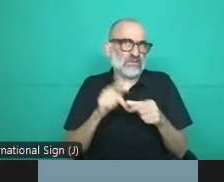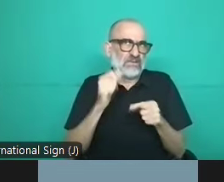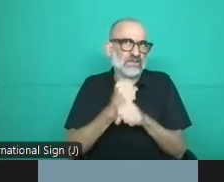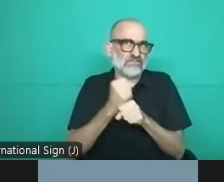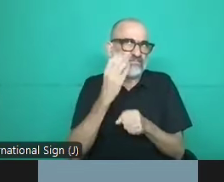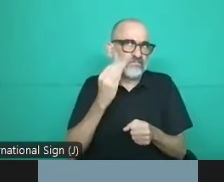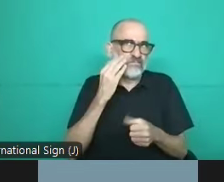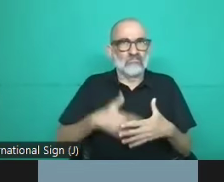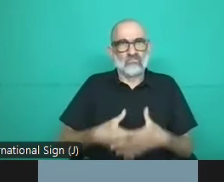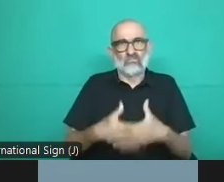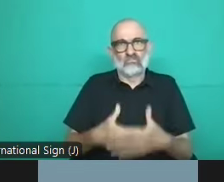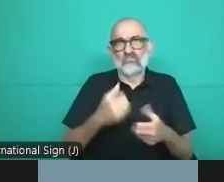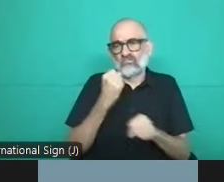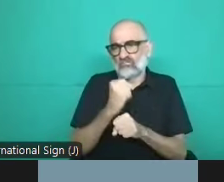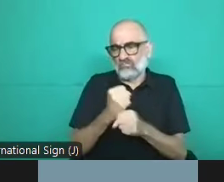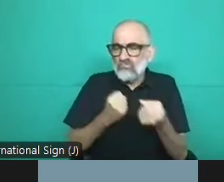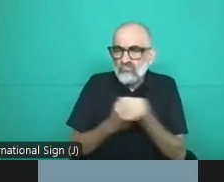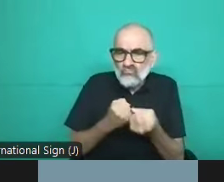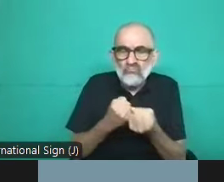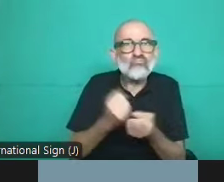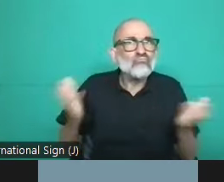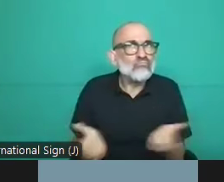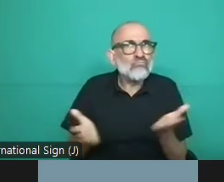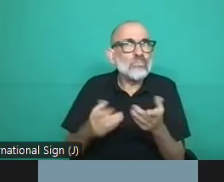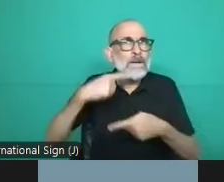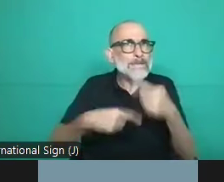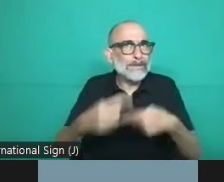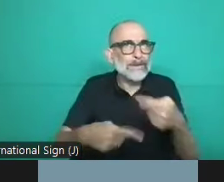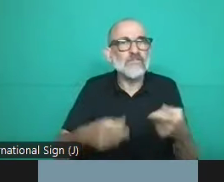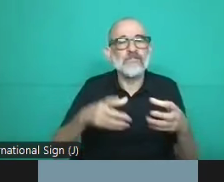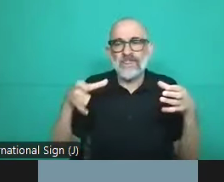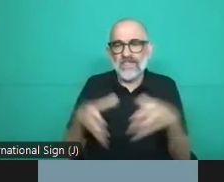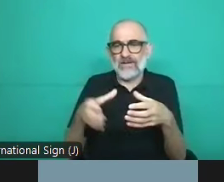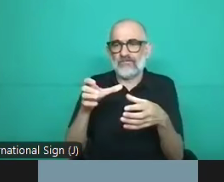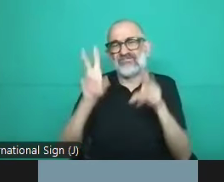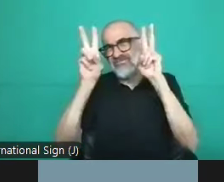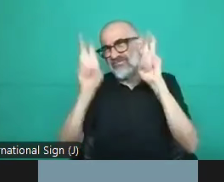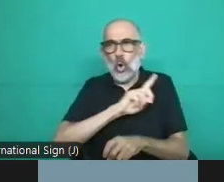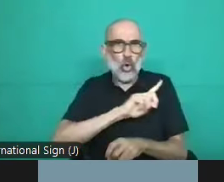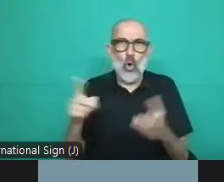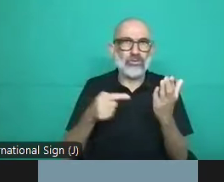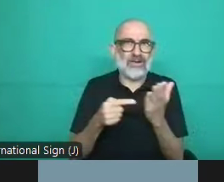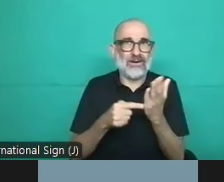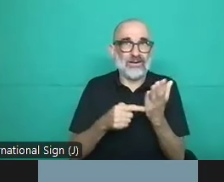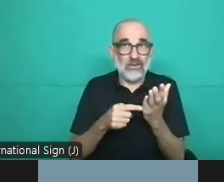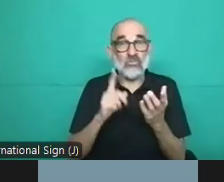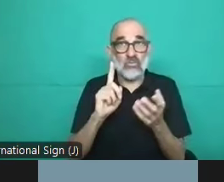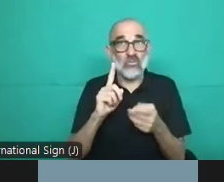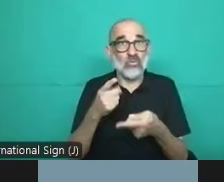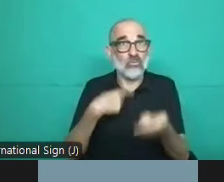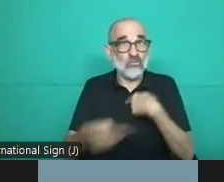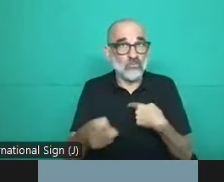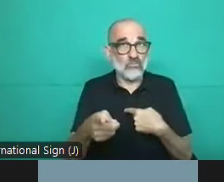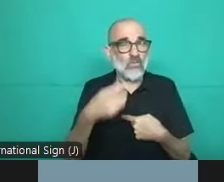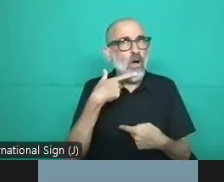juízo para melhorar as práticas. Sabemos que existem outras experiências, mas compartilho com vocês os